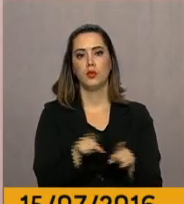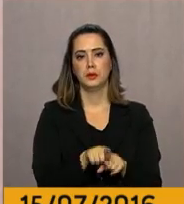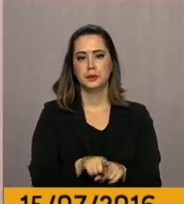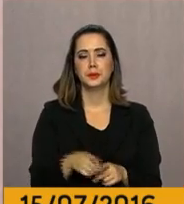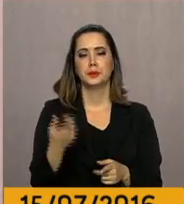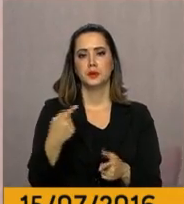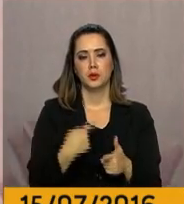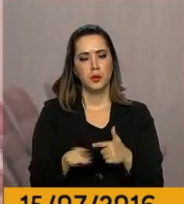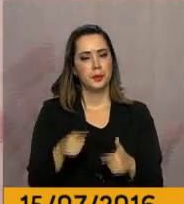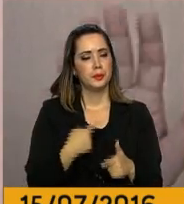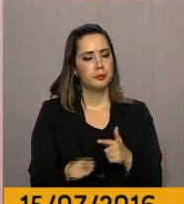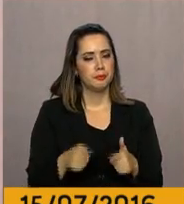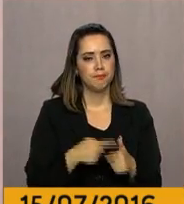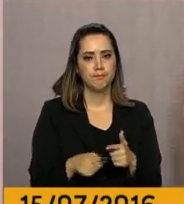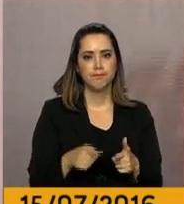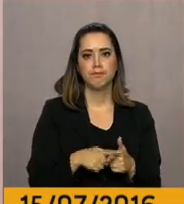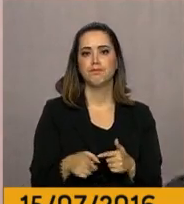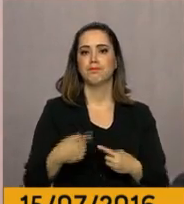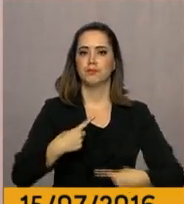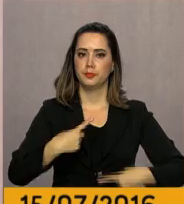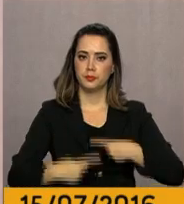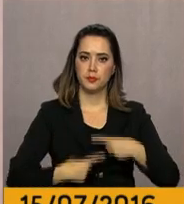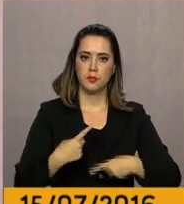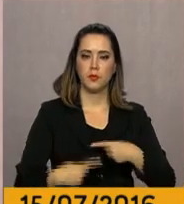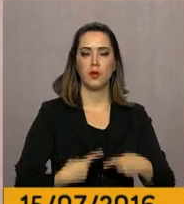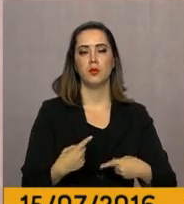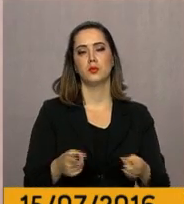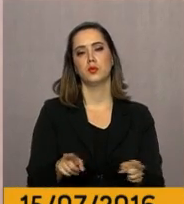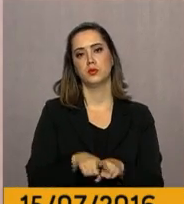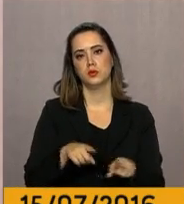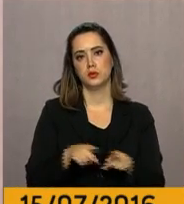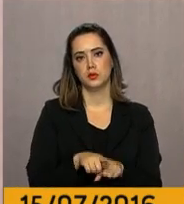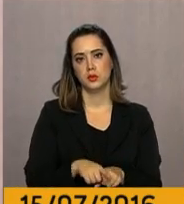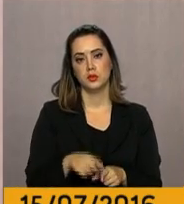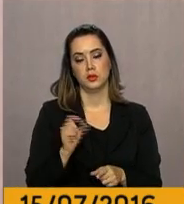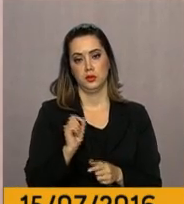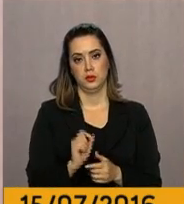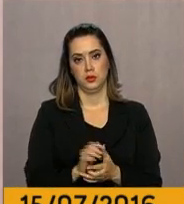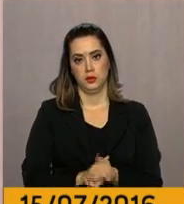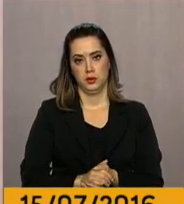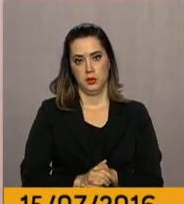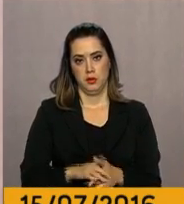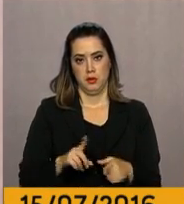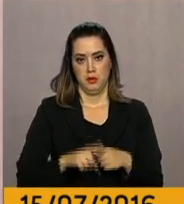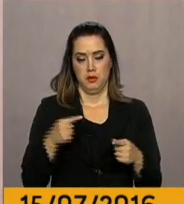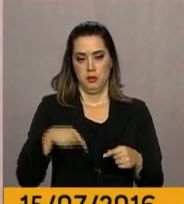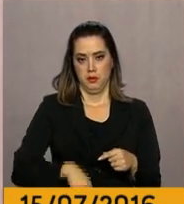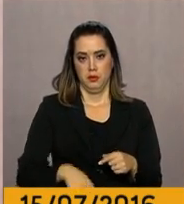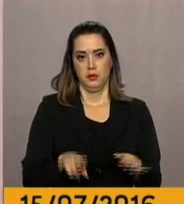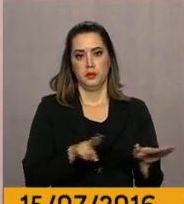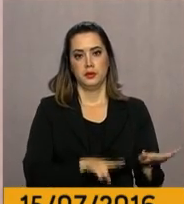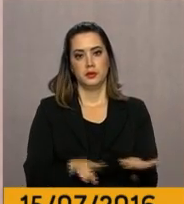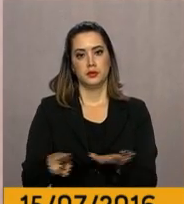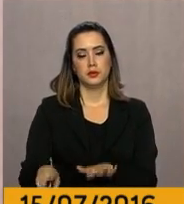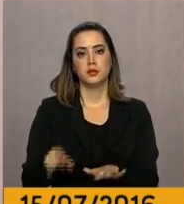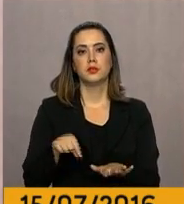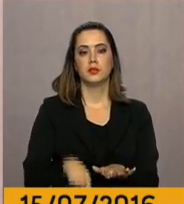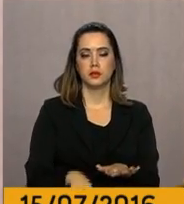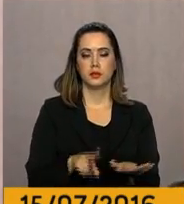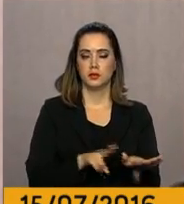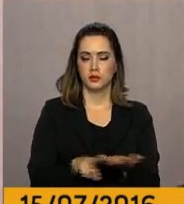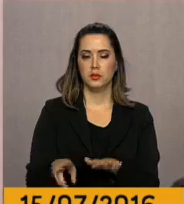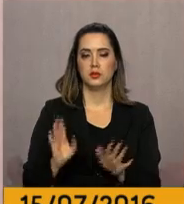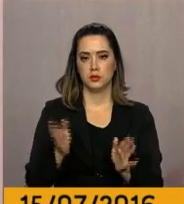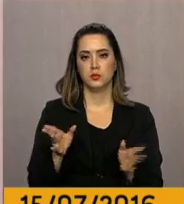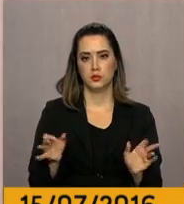Legislativo Federal, que arrigou a partir dessa semana com a eleição do presidente da Câmara, Rodrigo Maia, deputado Rodrigo